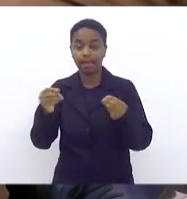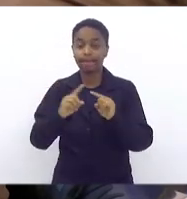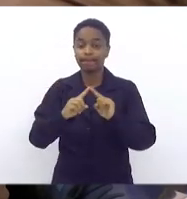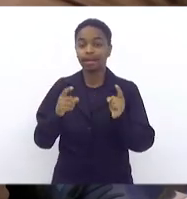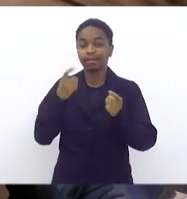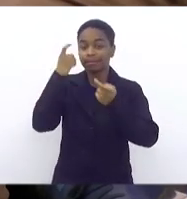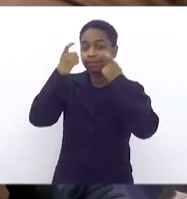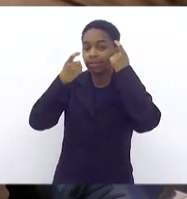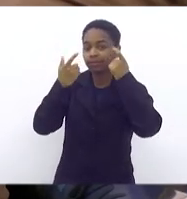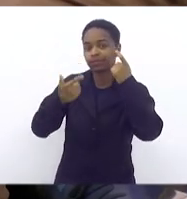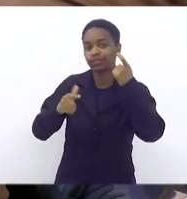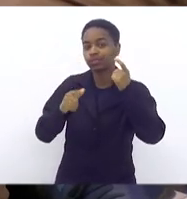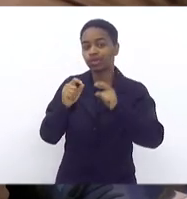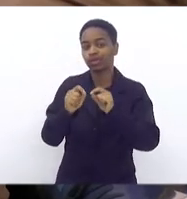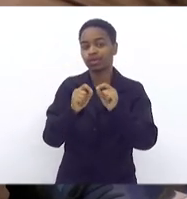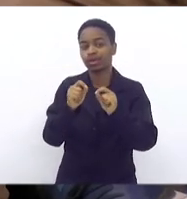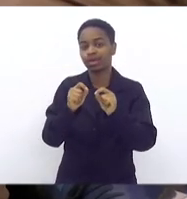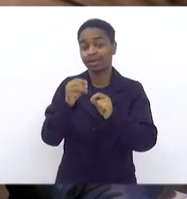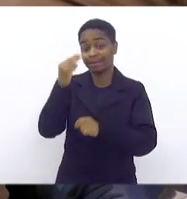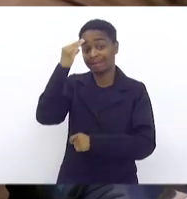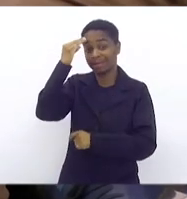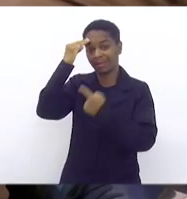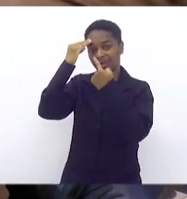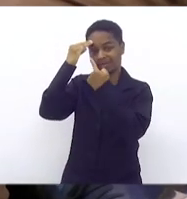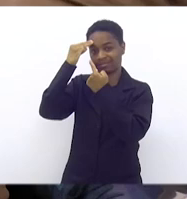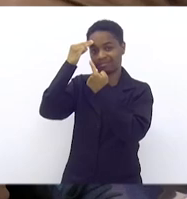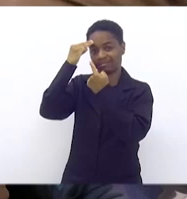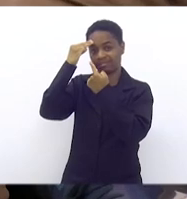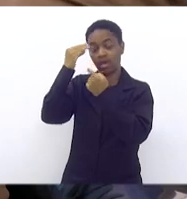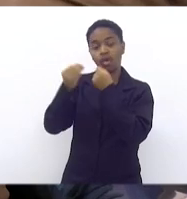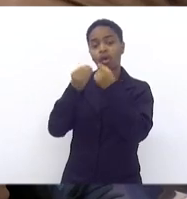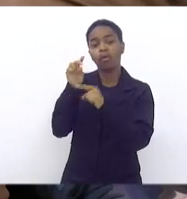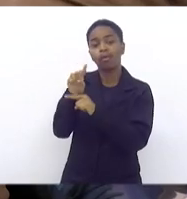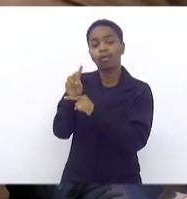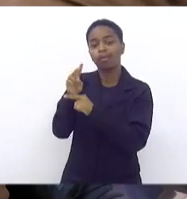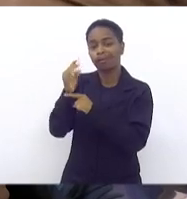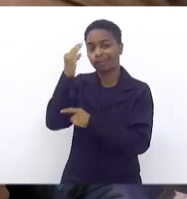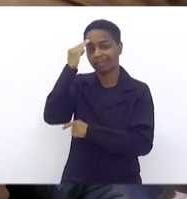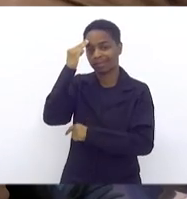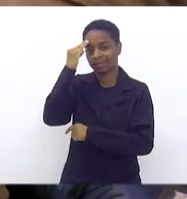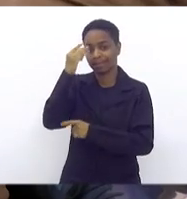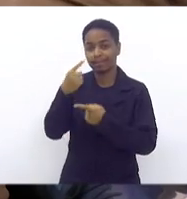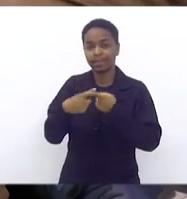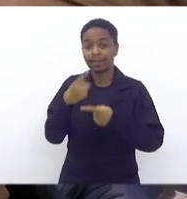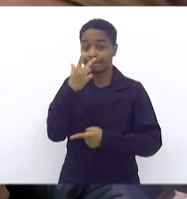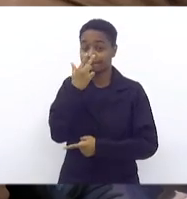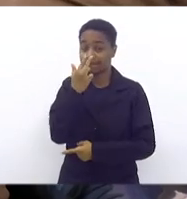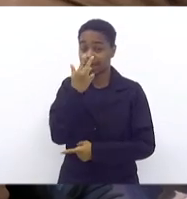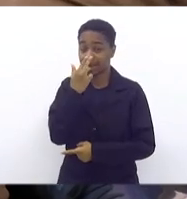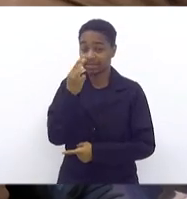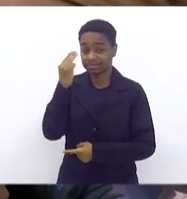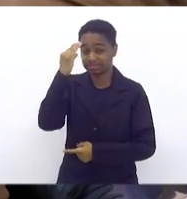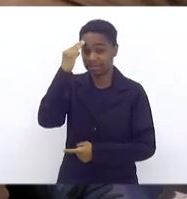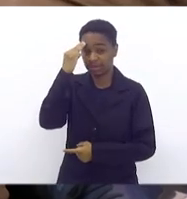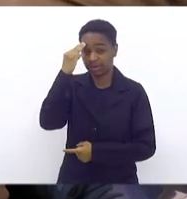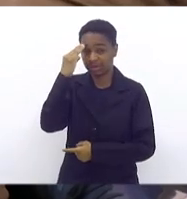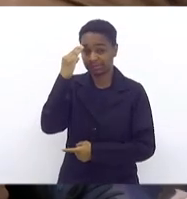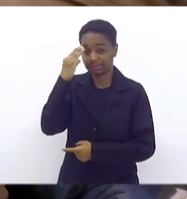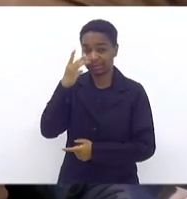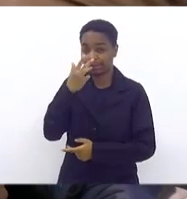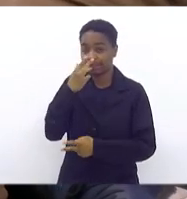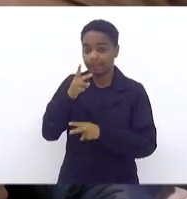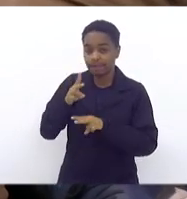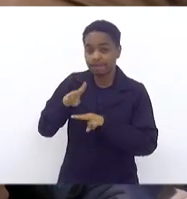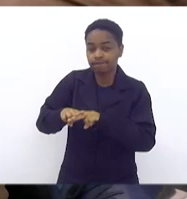preocupa em fazer isso com a memória como se a memória fosse uma uma coisa estática